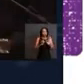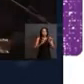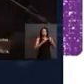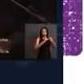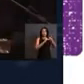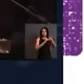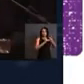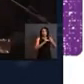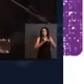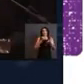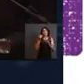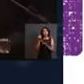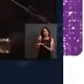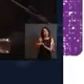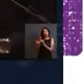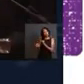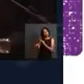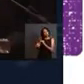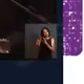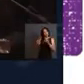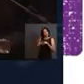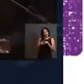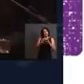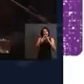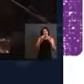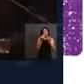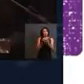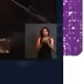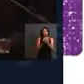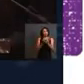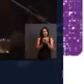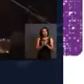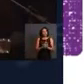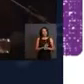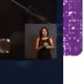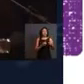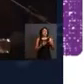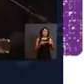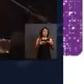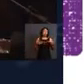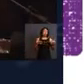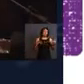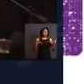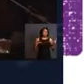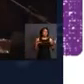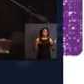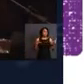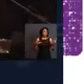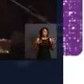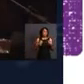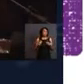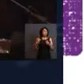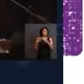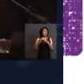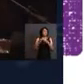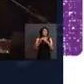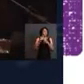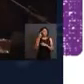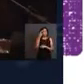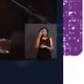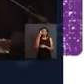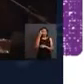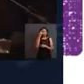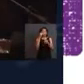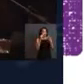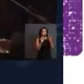de educação e de uma escola, essas dinâmicas, elas estão todas pensadas para